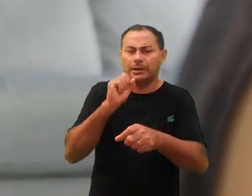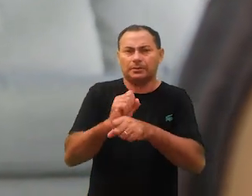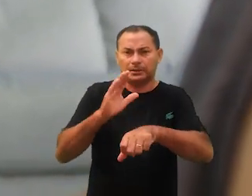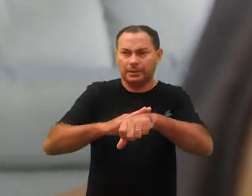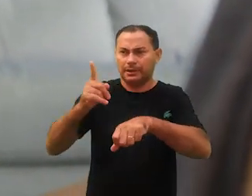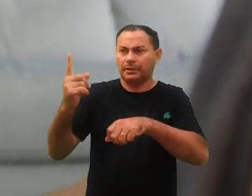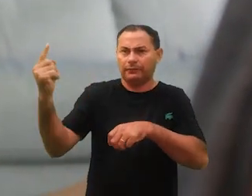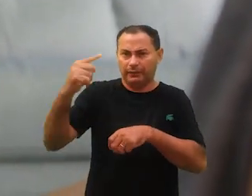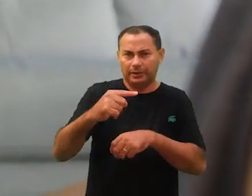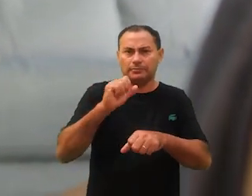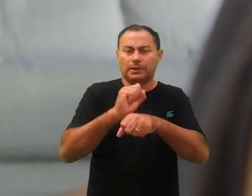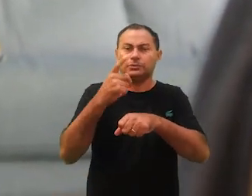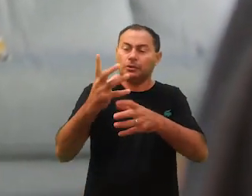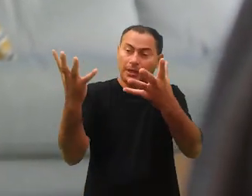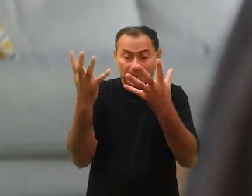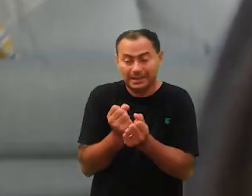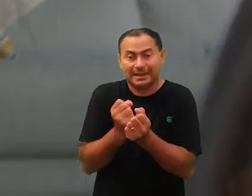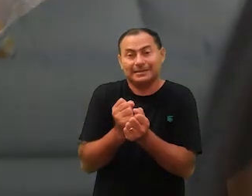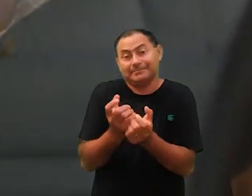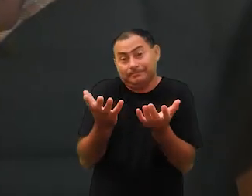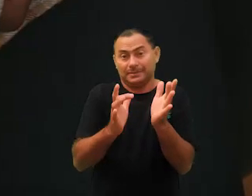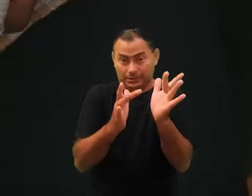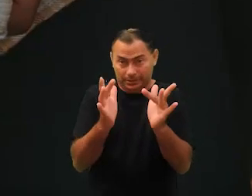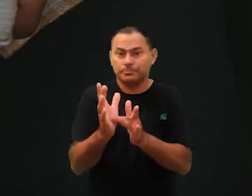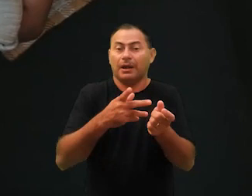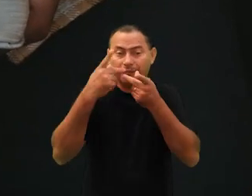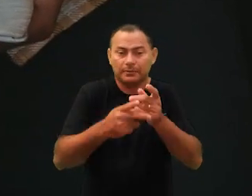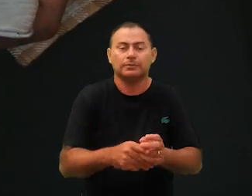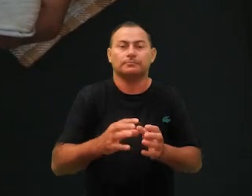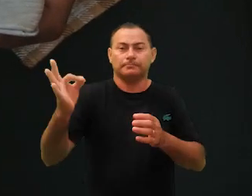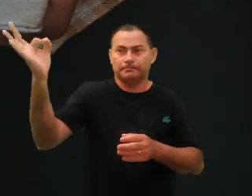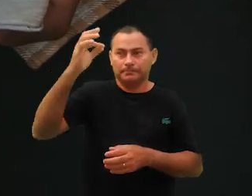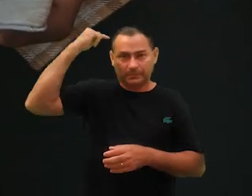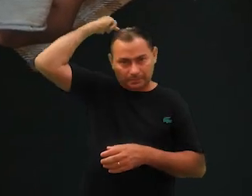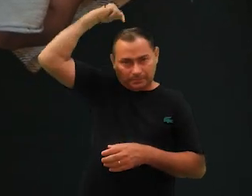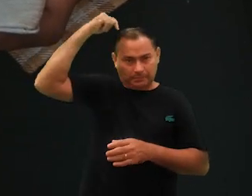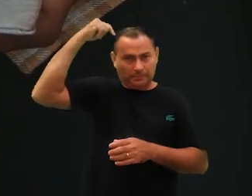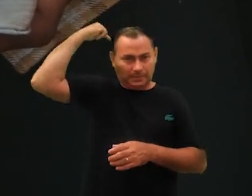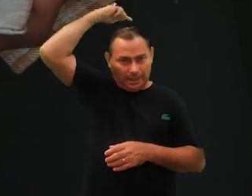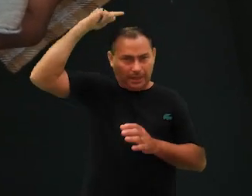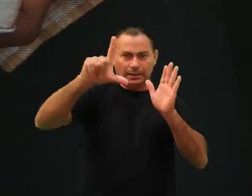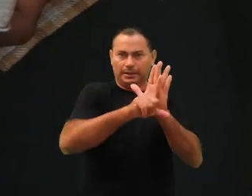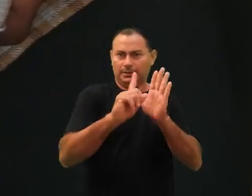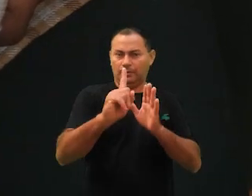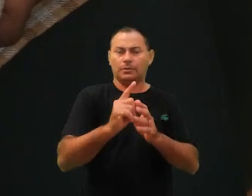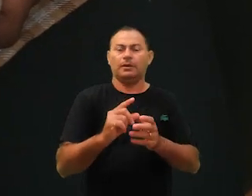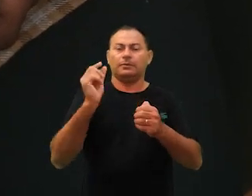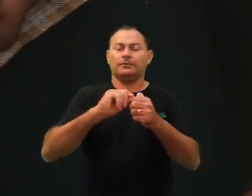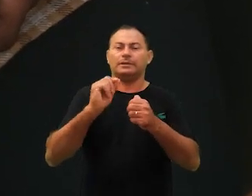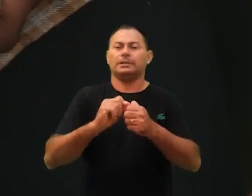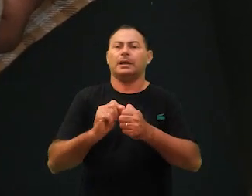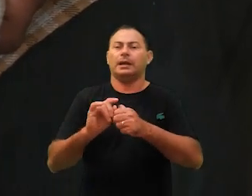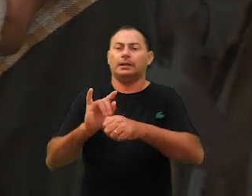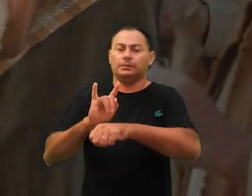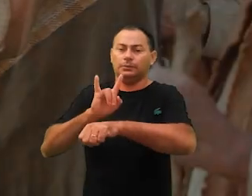questão de tempo para que ela venha parar no seu colo. O que Jesus está dizendo é que o espírito da lei não consiste apenas em não